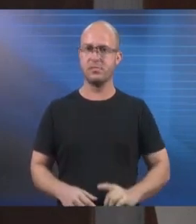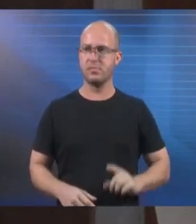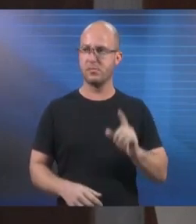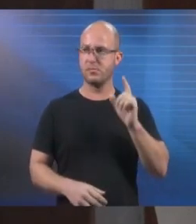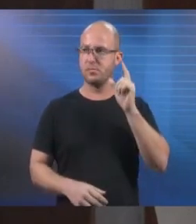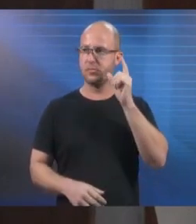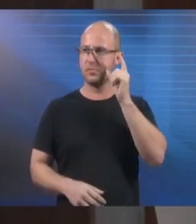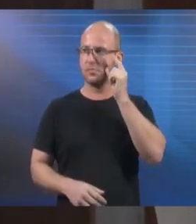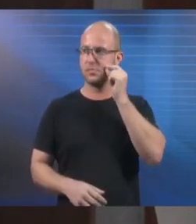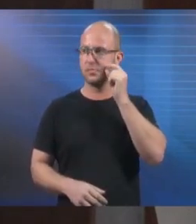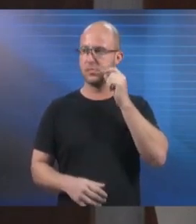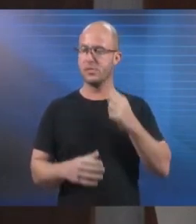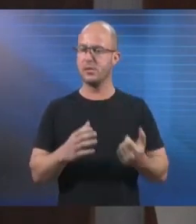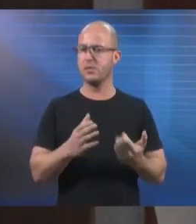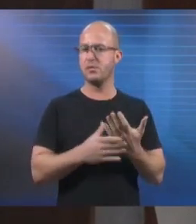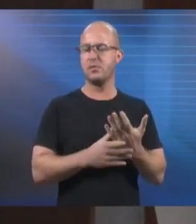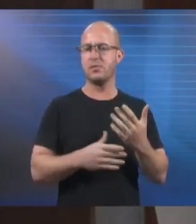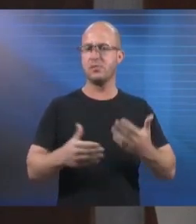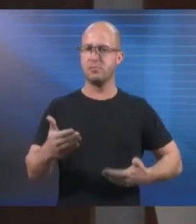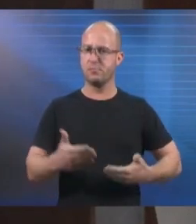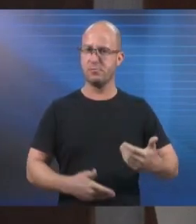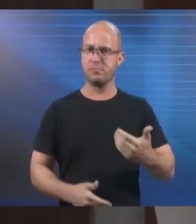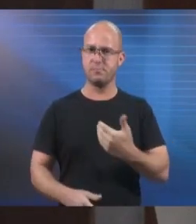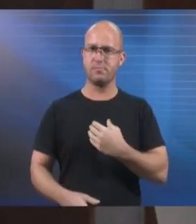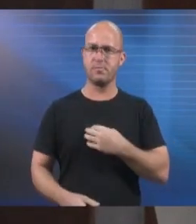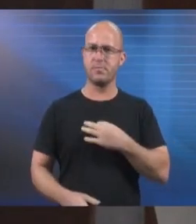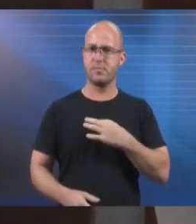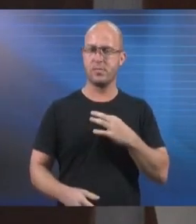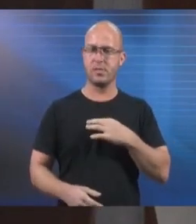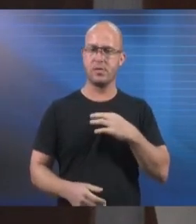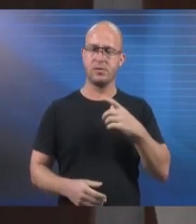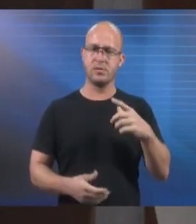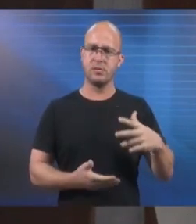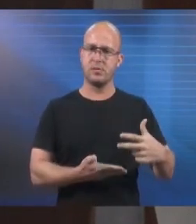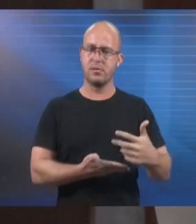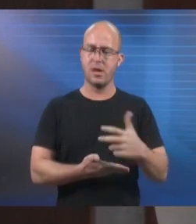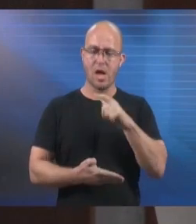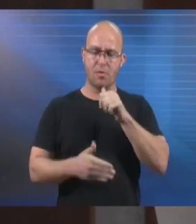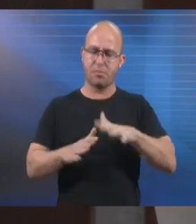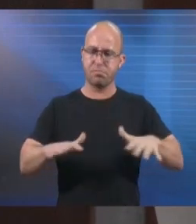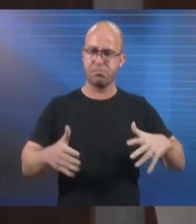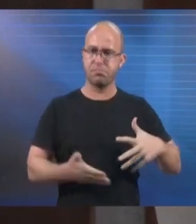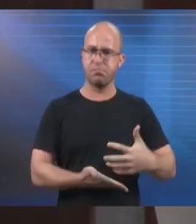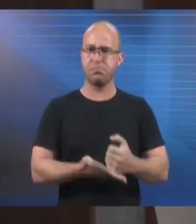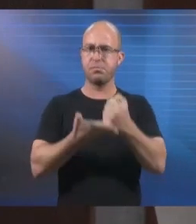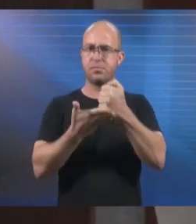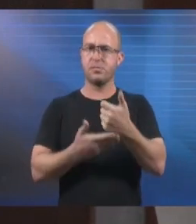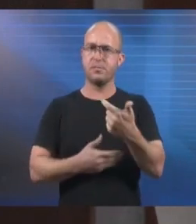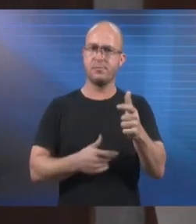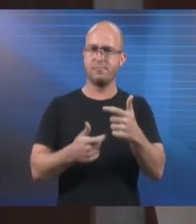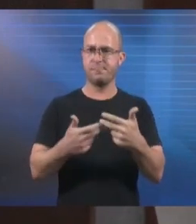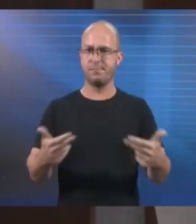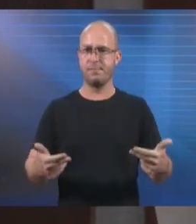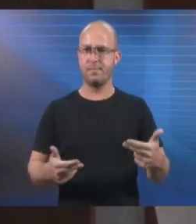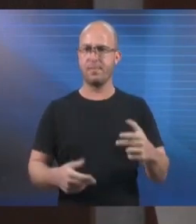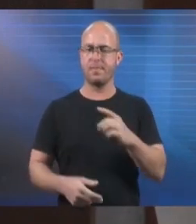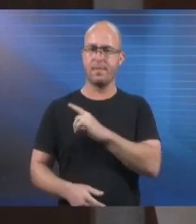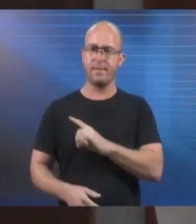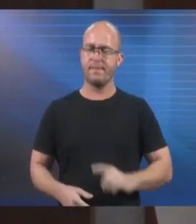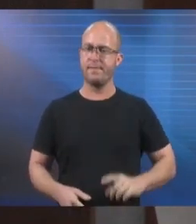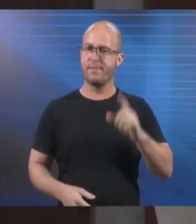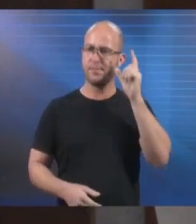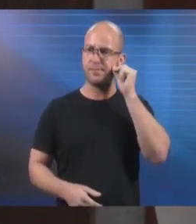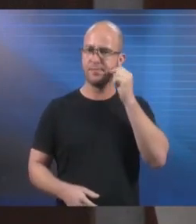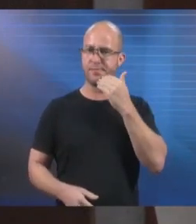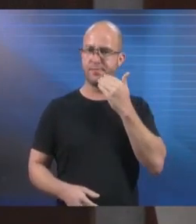Fernando institui o serviço voluntário de salvamento aquático no Estado do Rio Grande do Norte da outras providências requerimento Deputado Balo